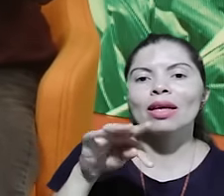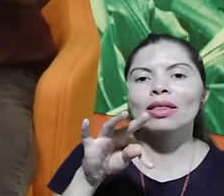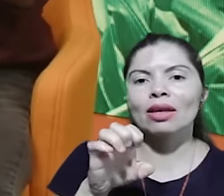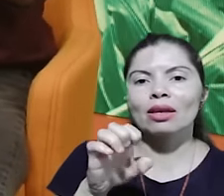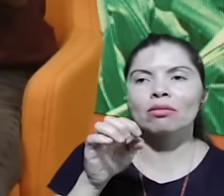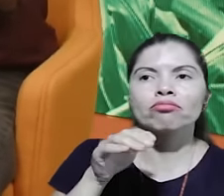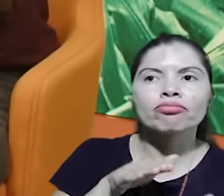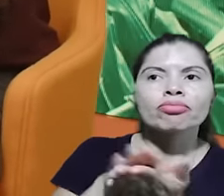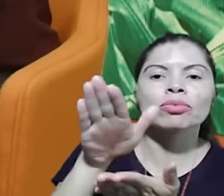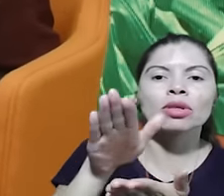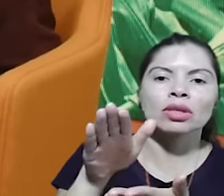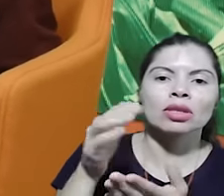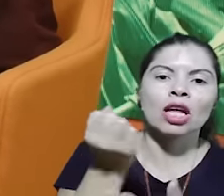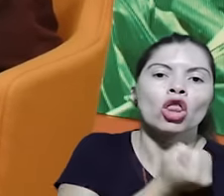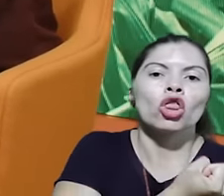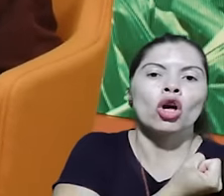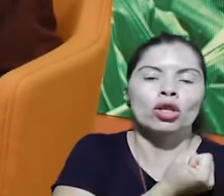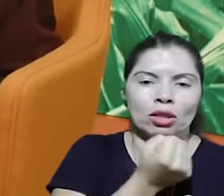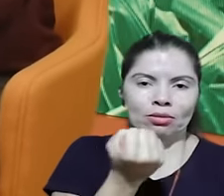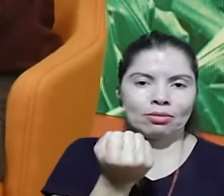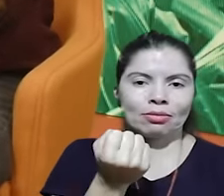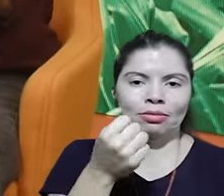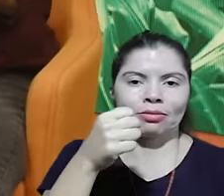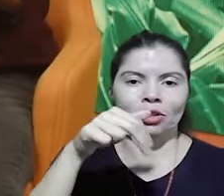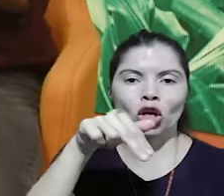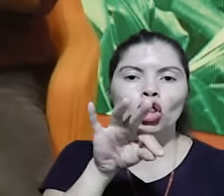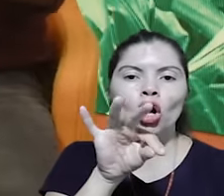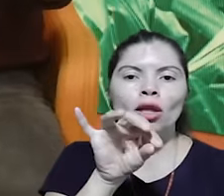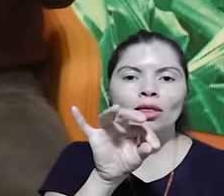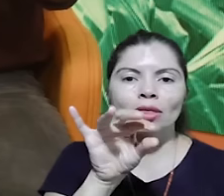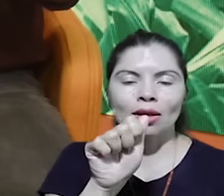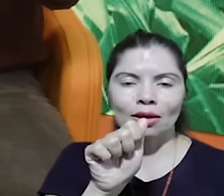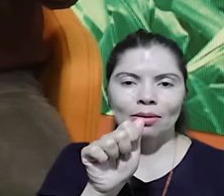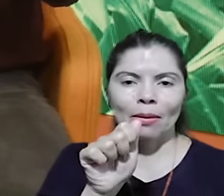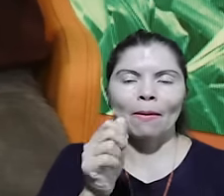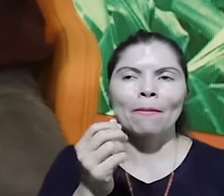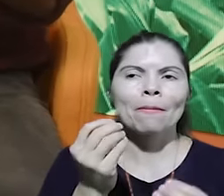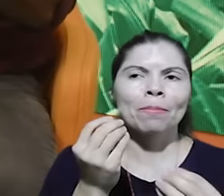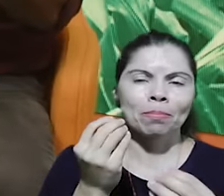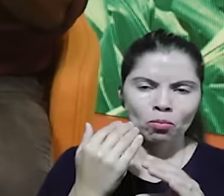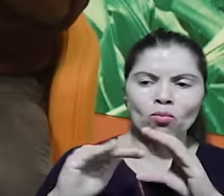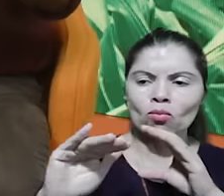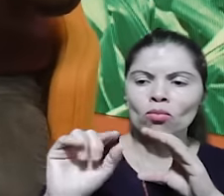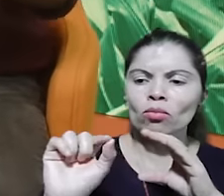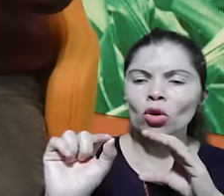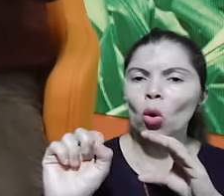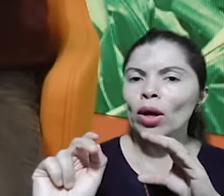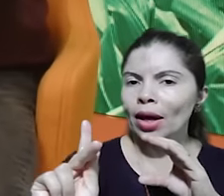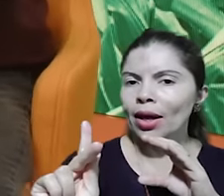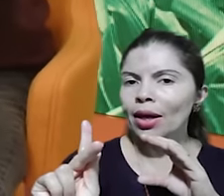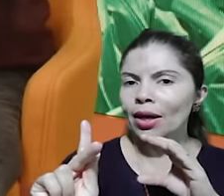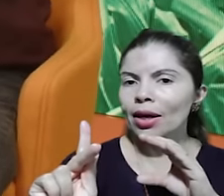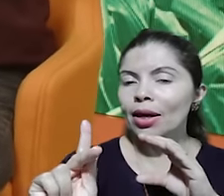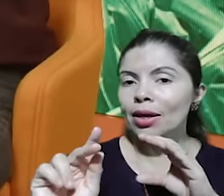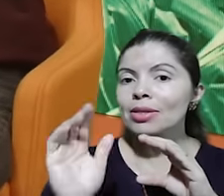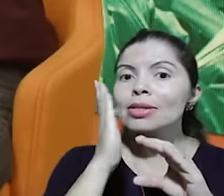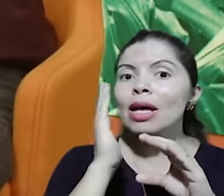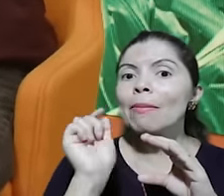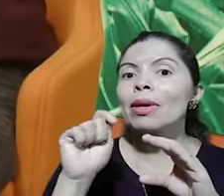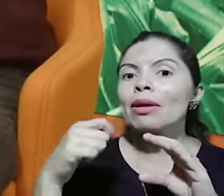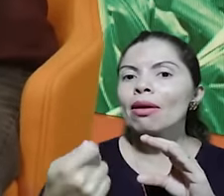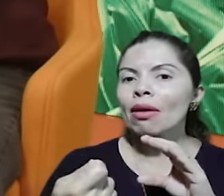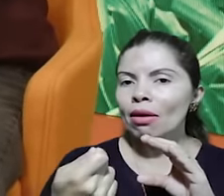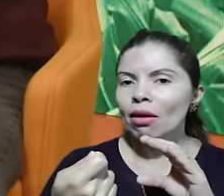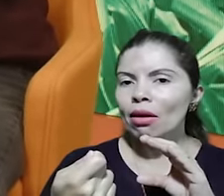quem é o destino para quem se destina essa mercadoria né no caso ali vai ser o remetente por isso a a ideia da contranota